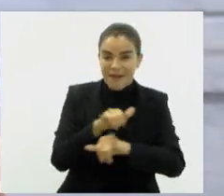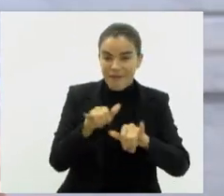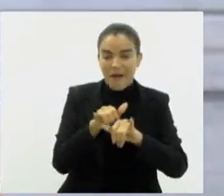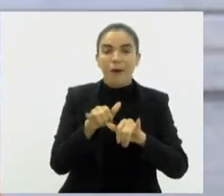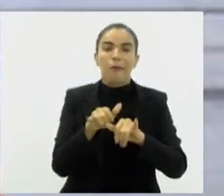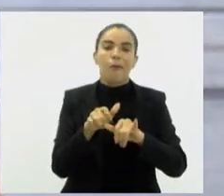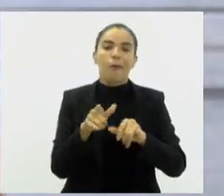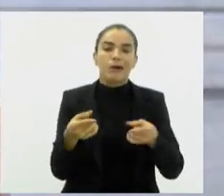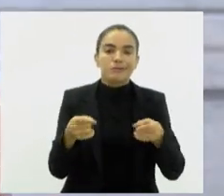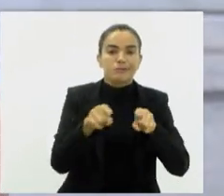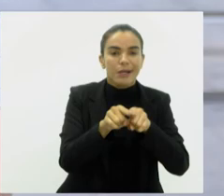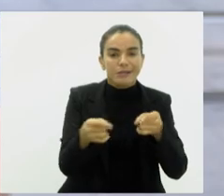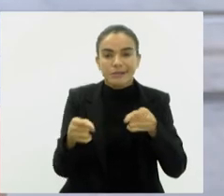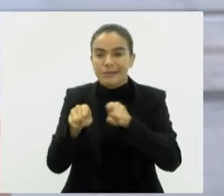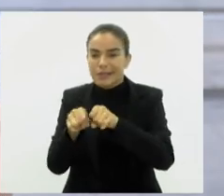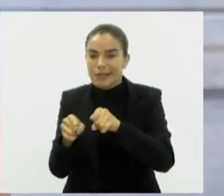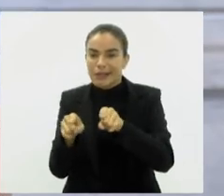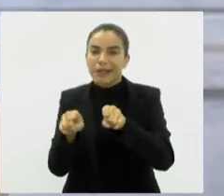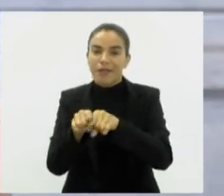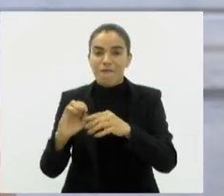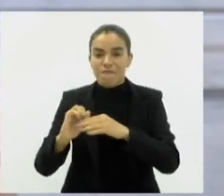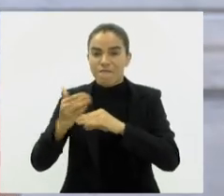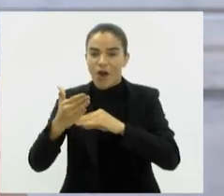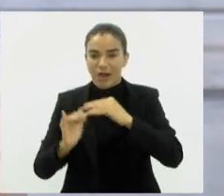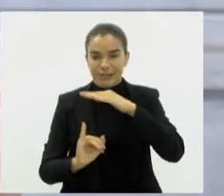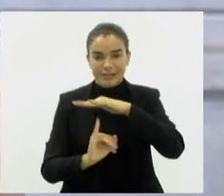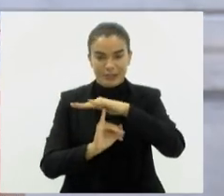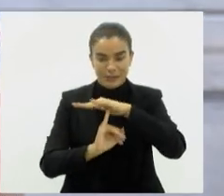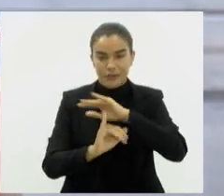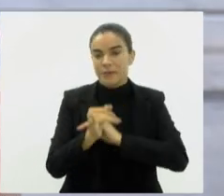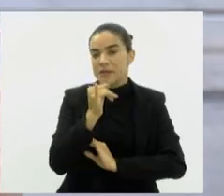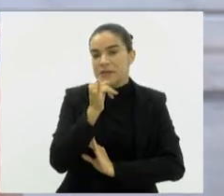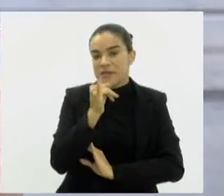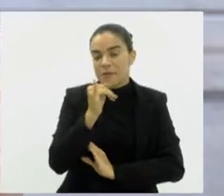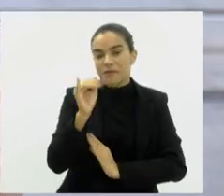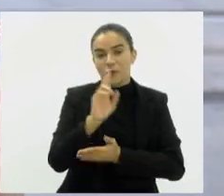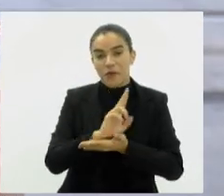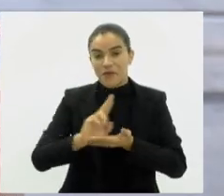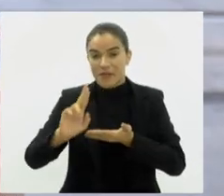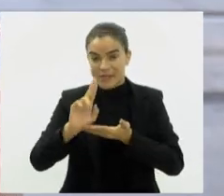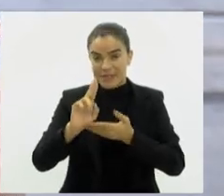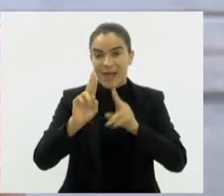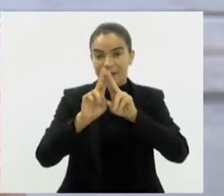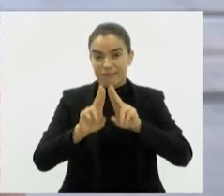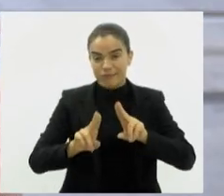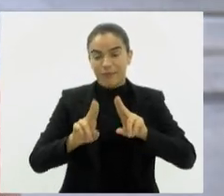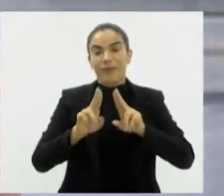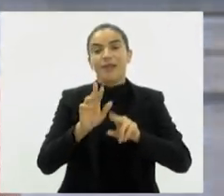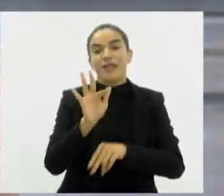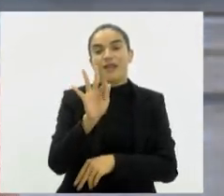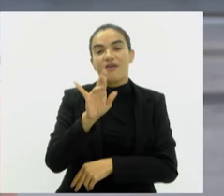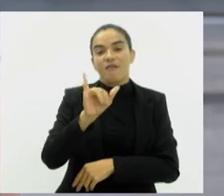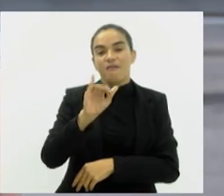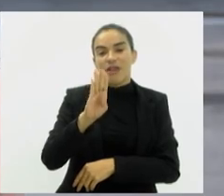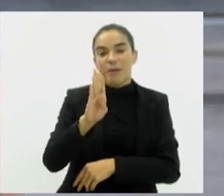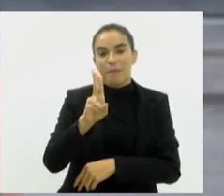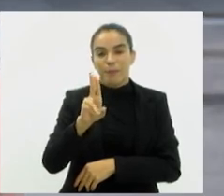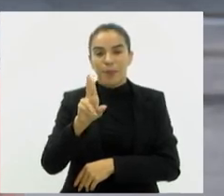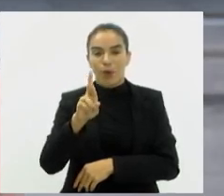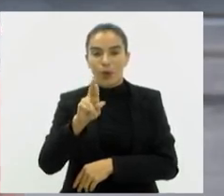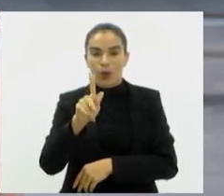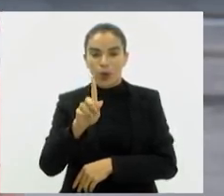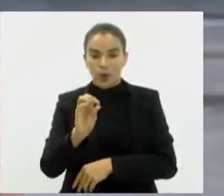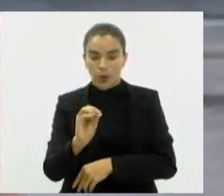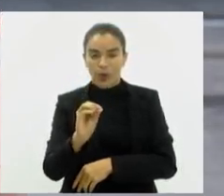parcerias interinstitucionais que o AmbiDown tem, por exemplo, com a Universidade Federal de Friburgo, onde a doutora